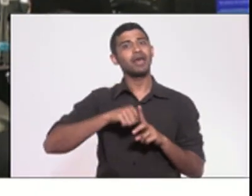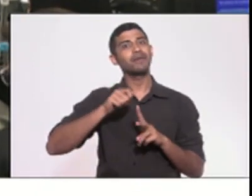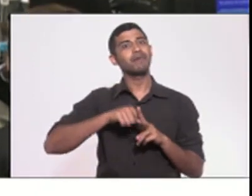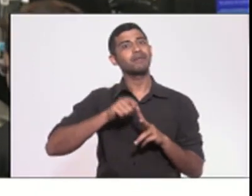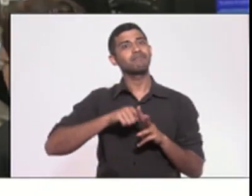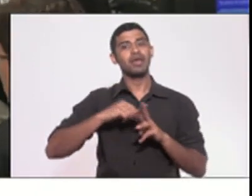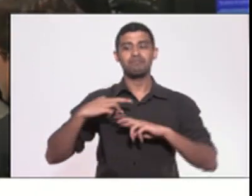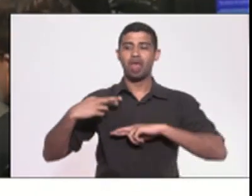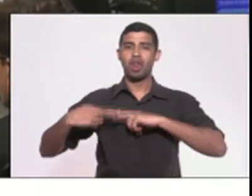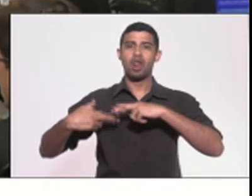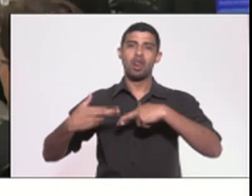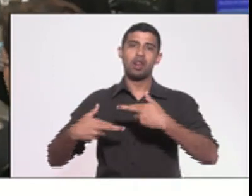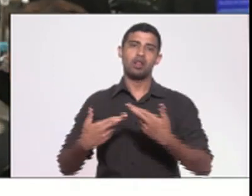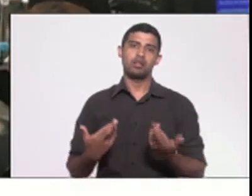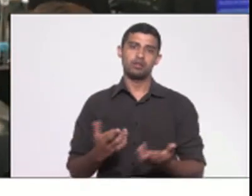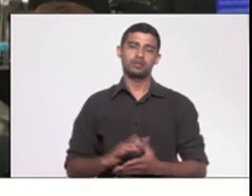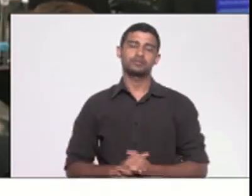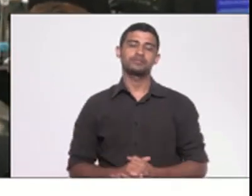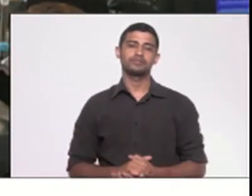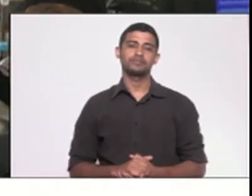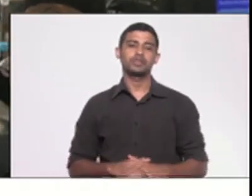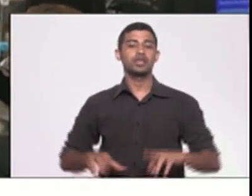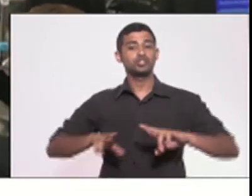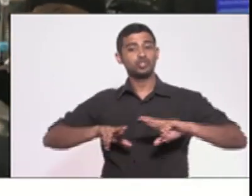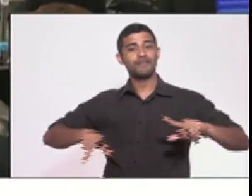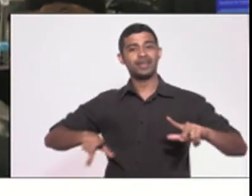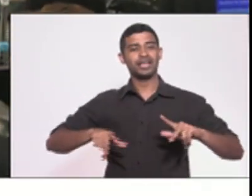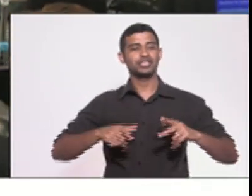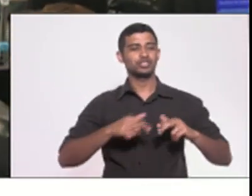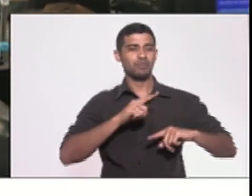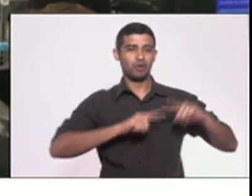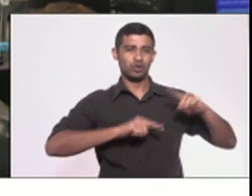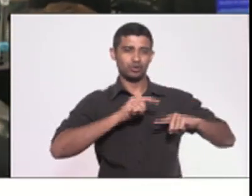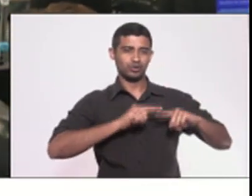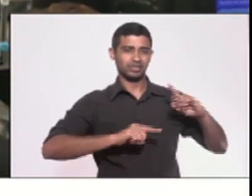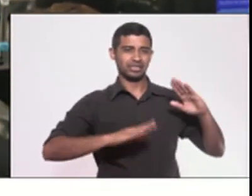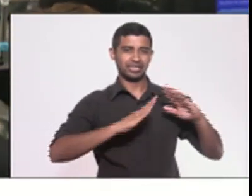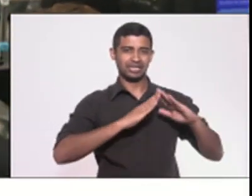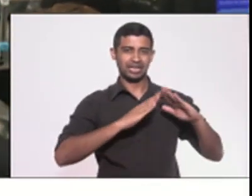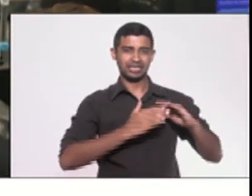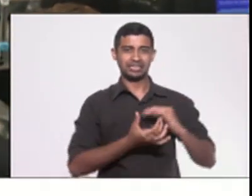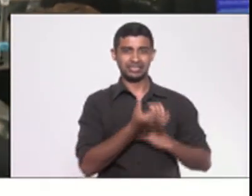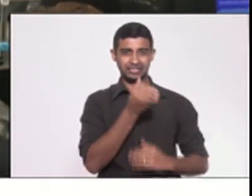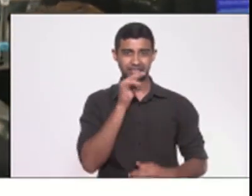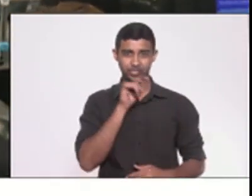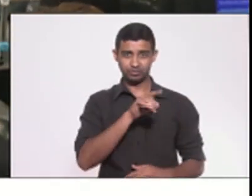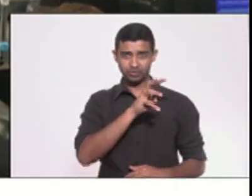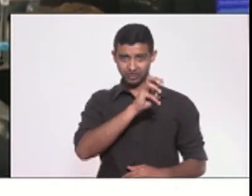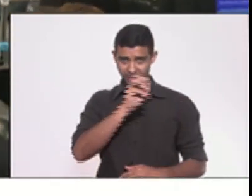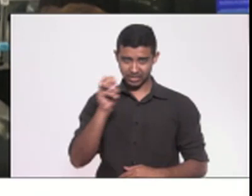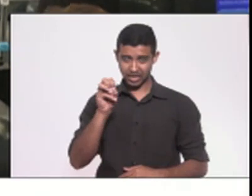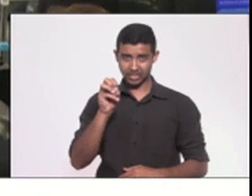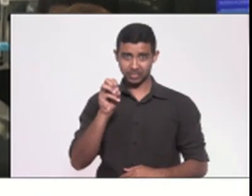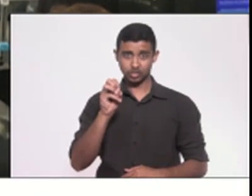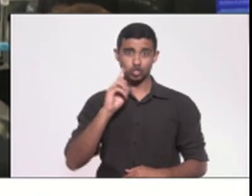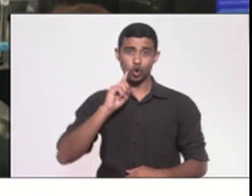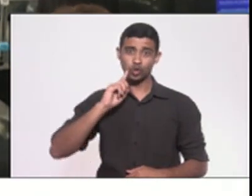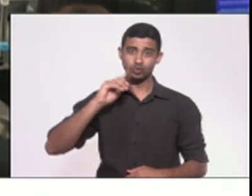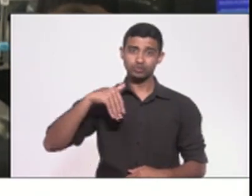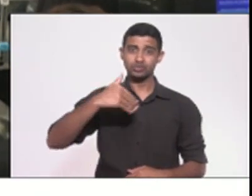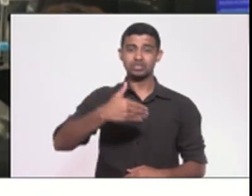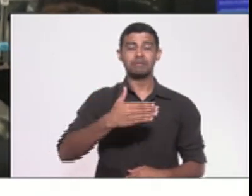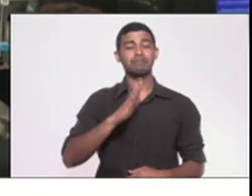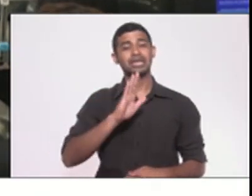recicláveis, quando de resíduos domiciliares são 6.500 toneladas dia. Agora, o que se